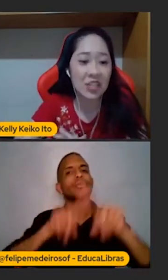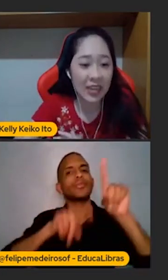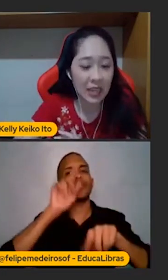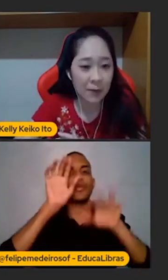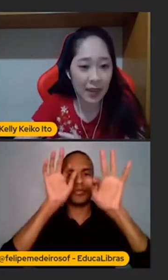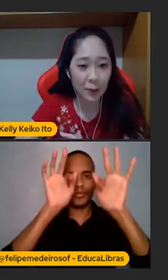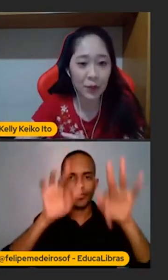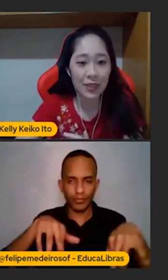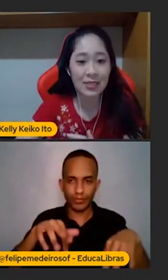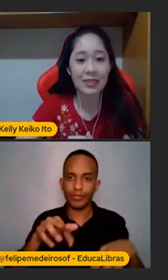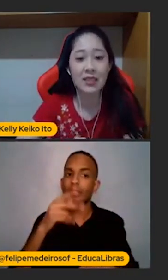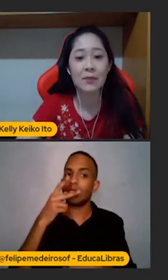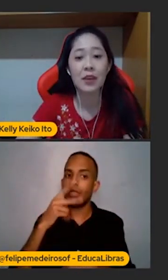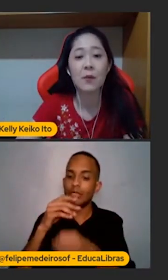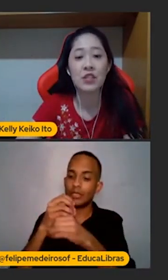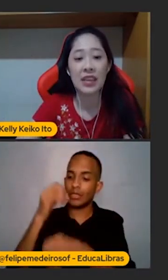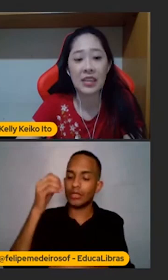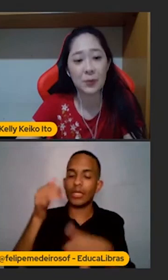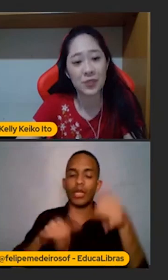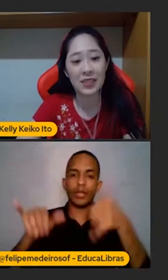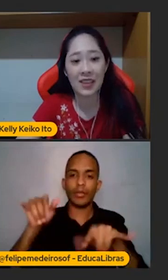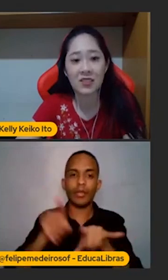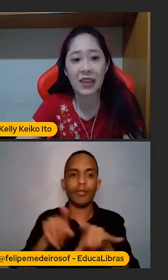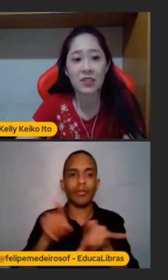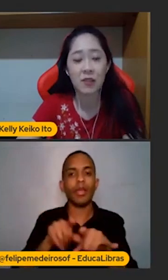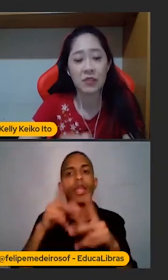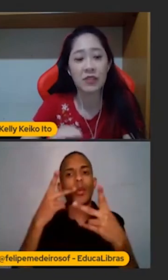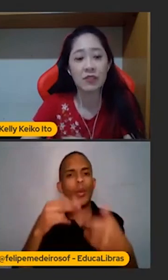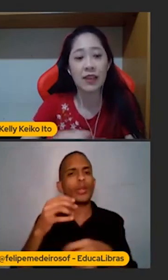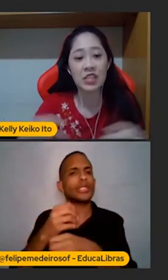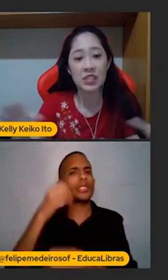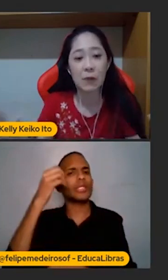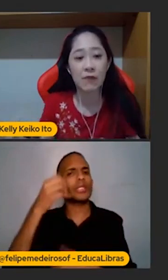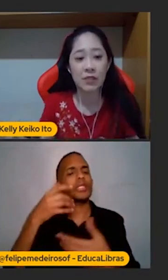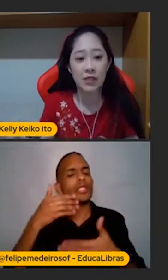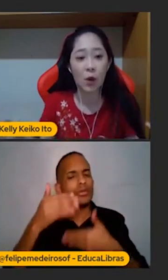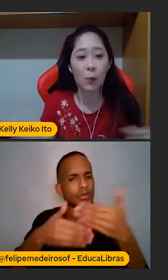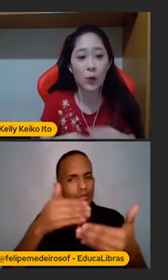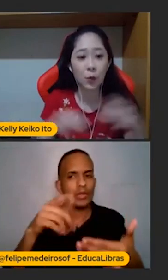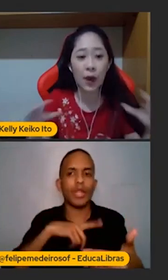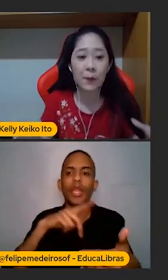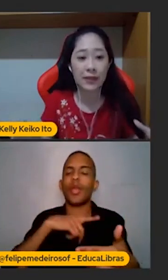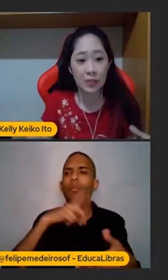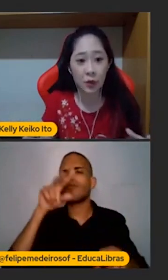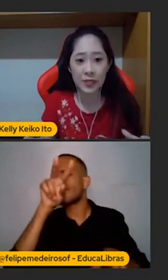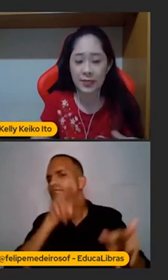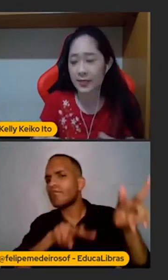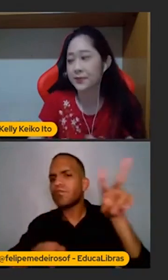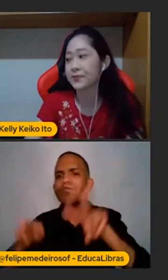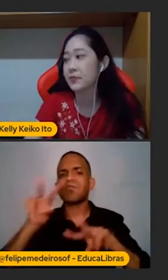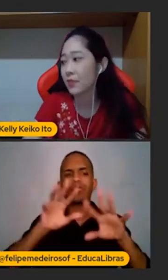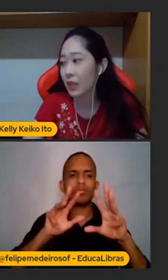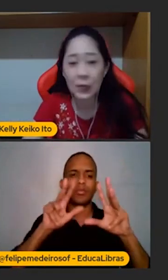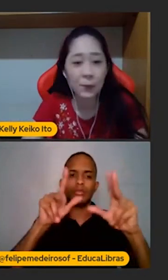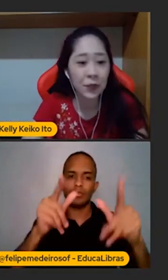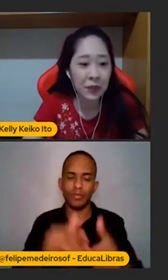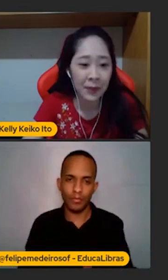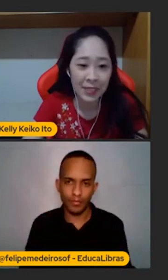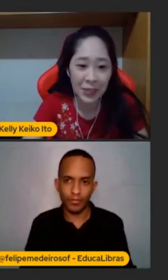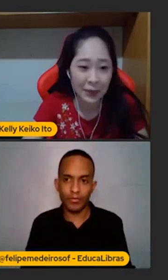então ele vir aqui me que era muito conhecida também como engenheira de processos na estão isso faz com que a gente tem uma visão muito Ampla das coisas